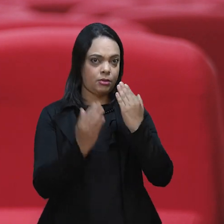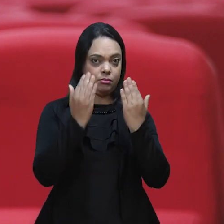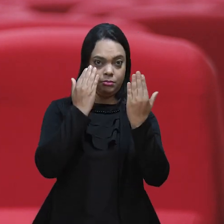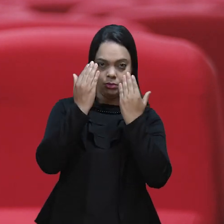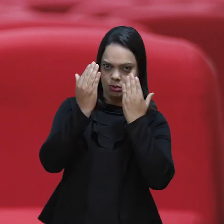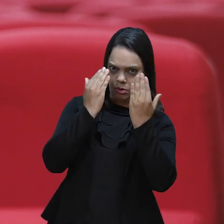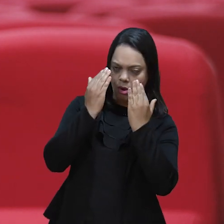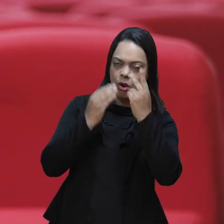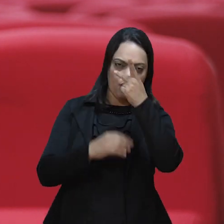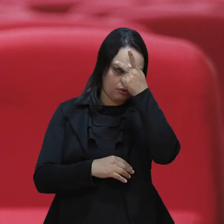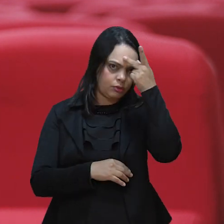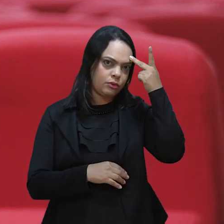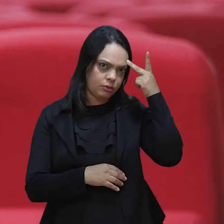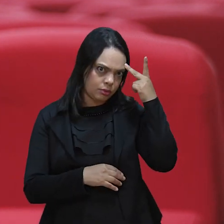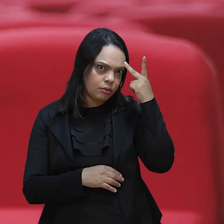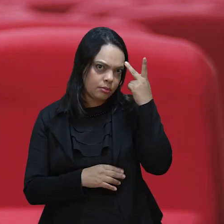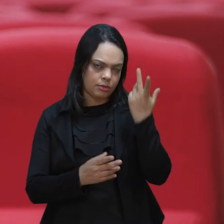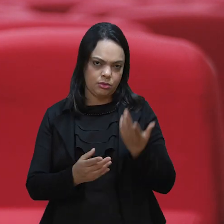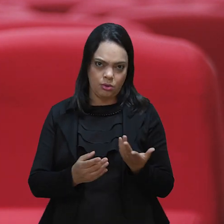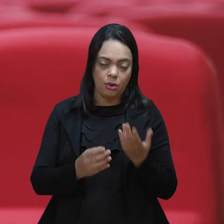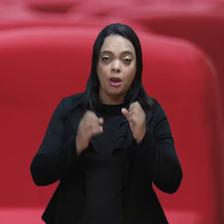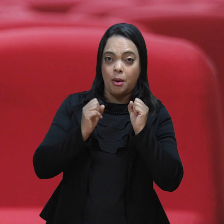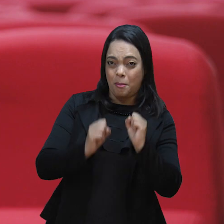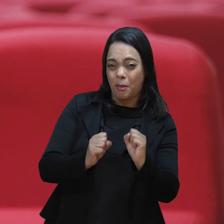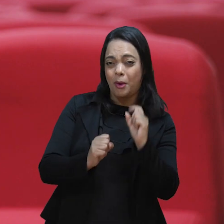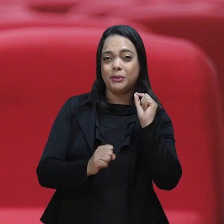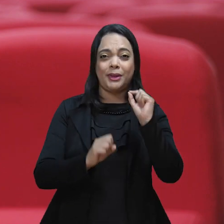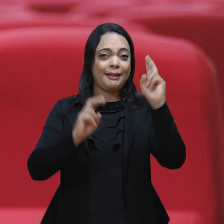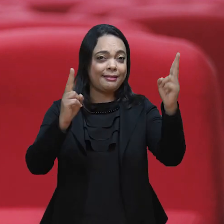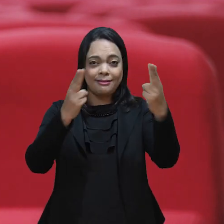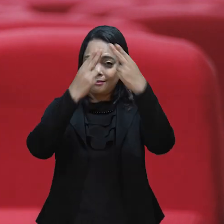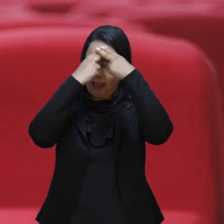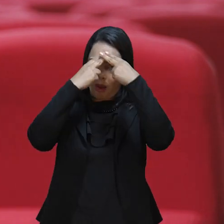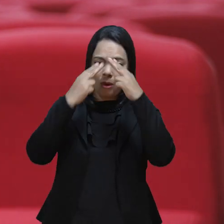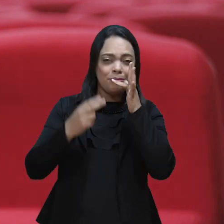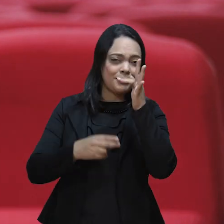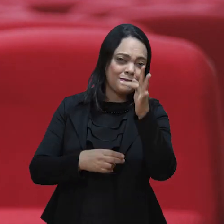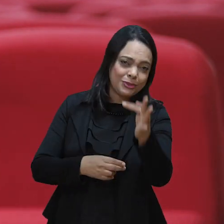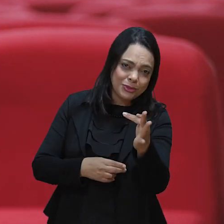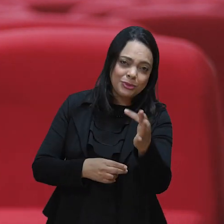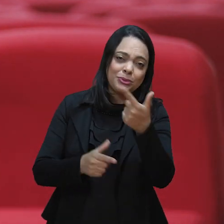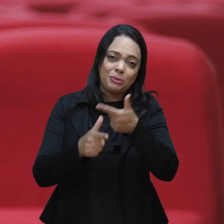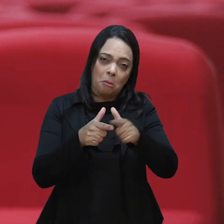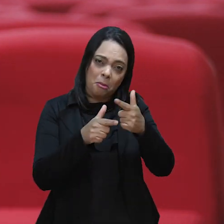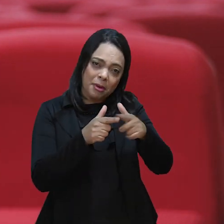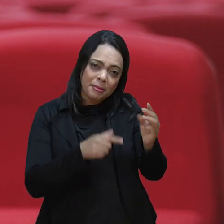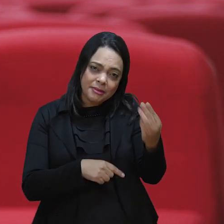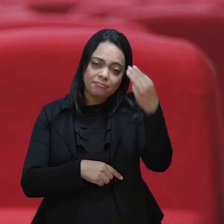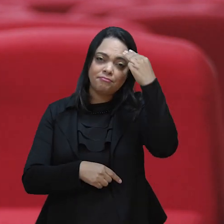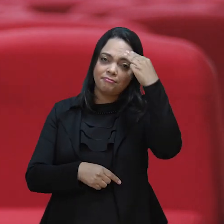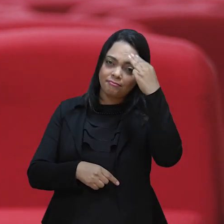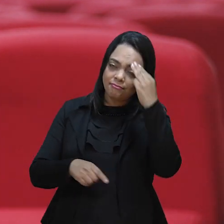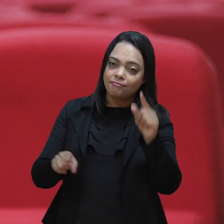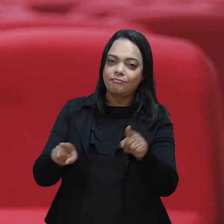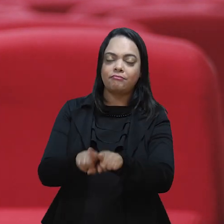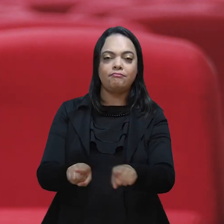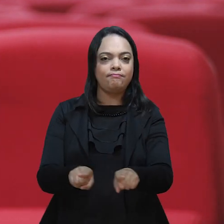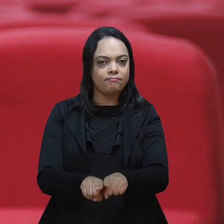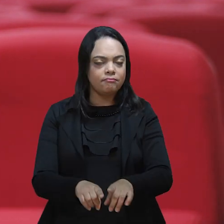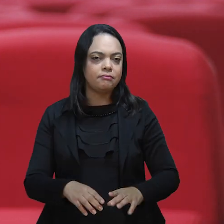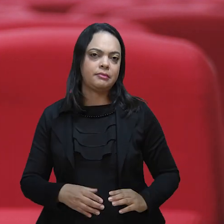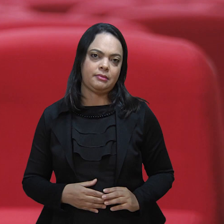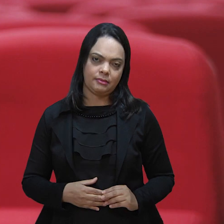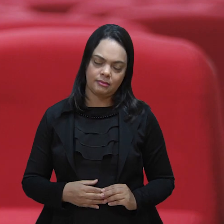pessoa que passa por isso, que pode desenvolver muitos traumas, transtornos mentais